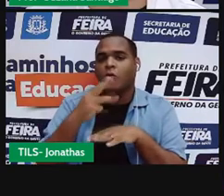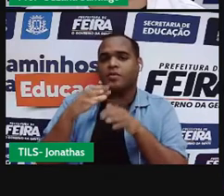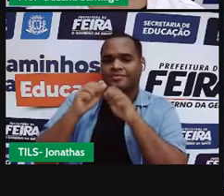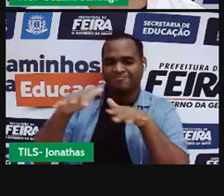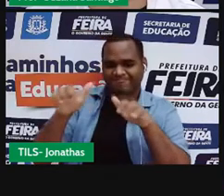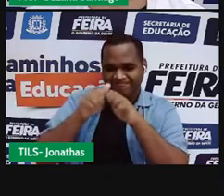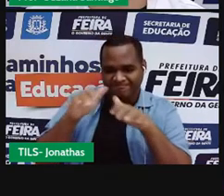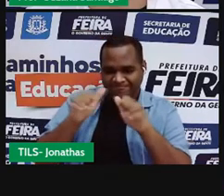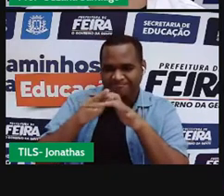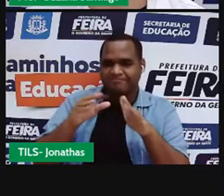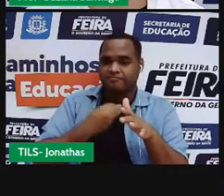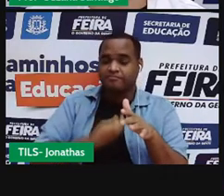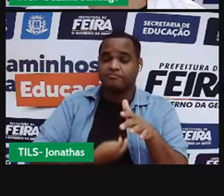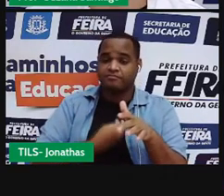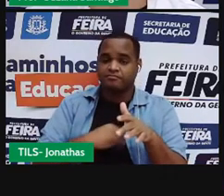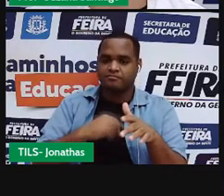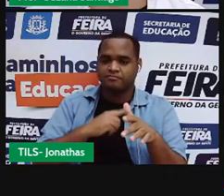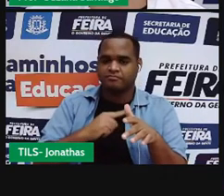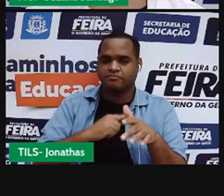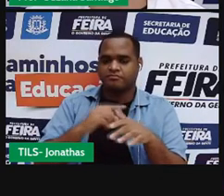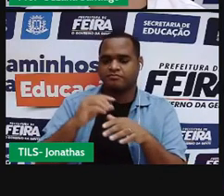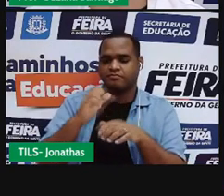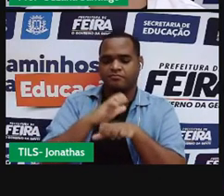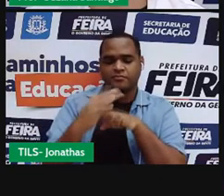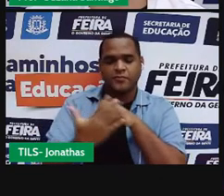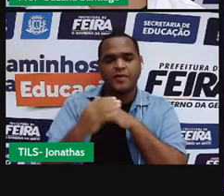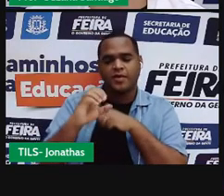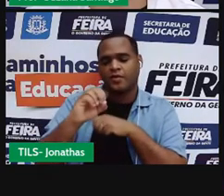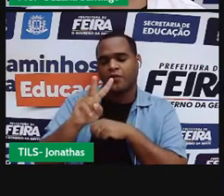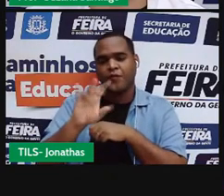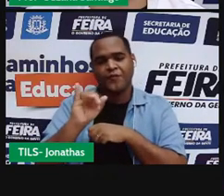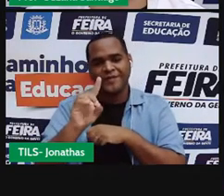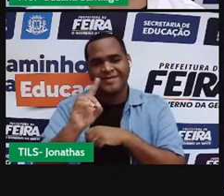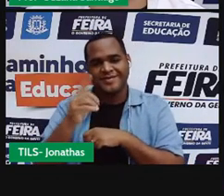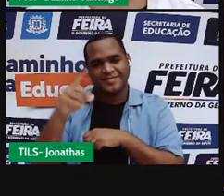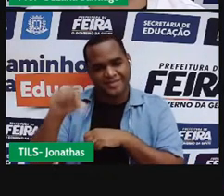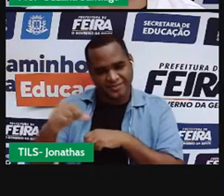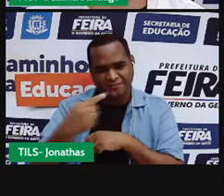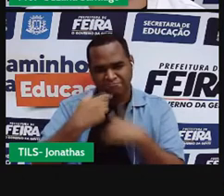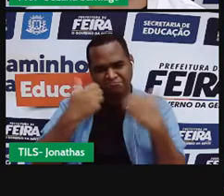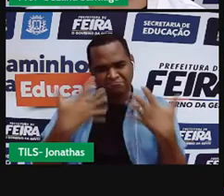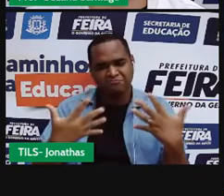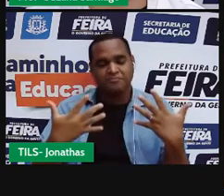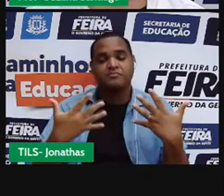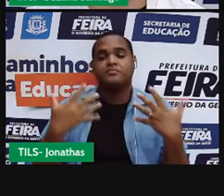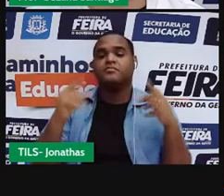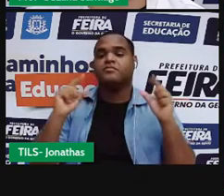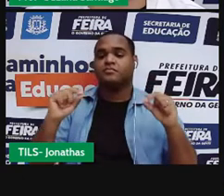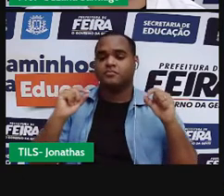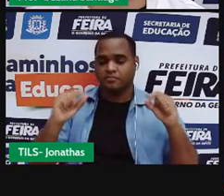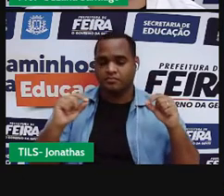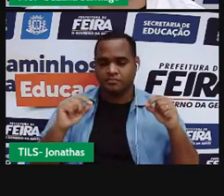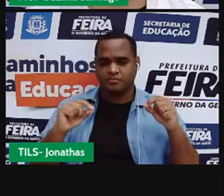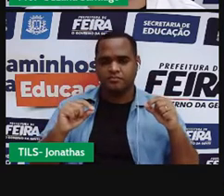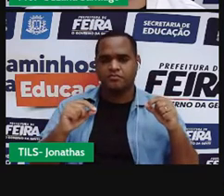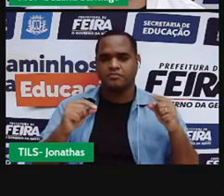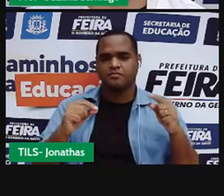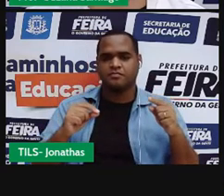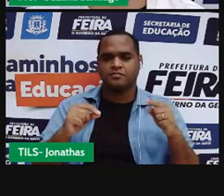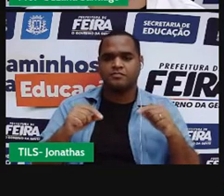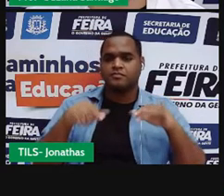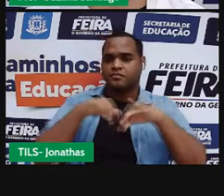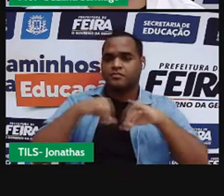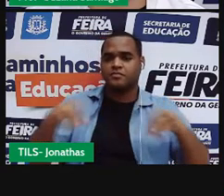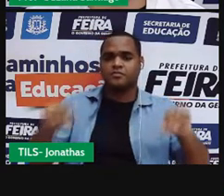especialmente a da Covid-19, a gente encontra muita coisa falando sobre isso. E essa notícia aqui, a